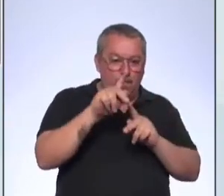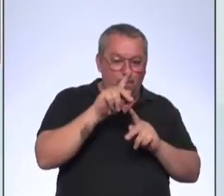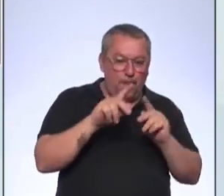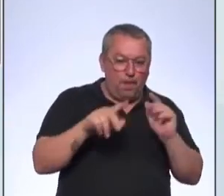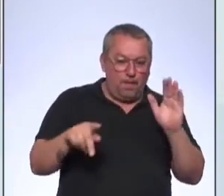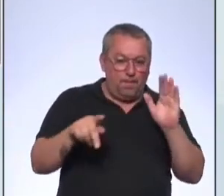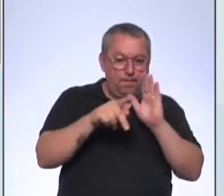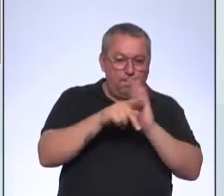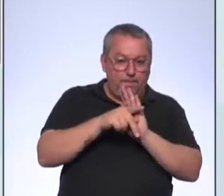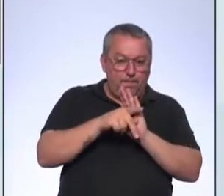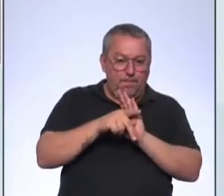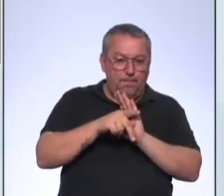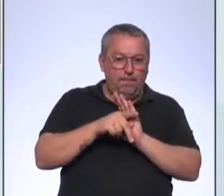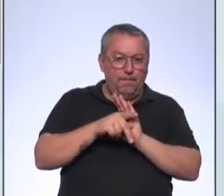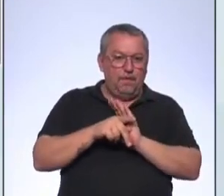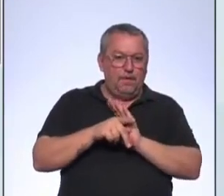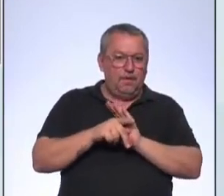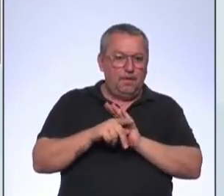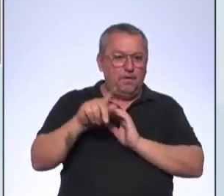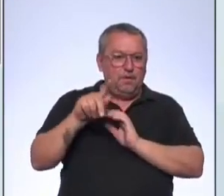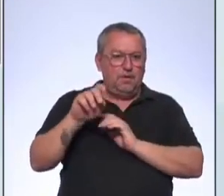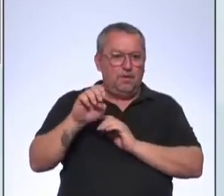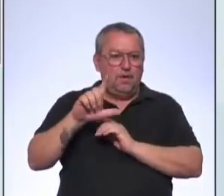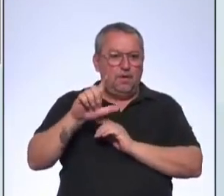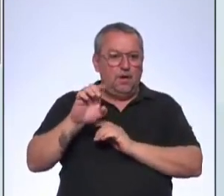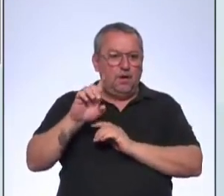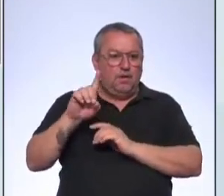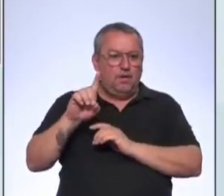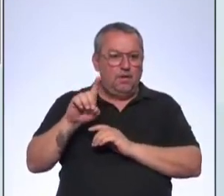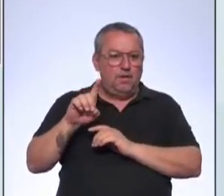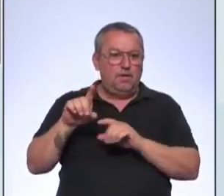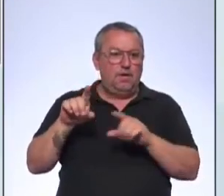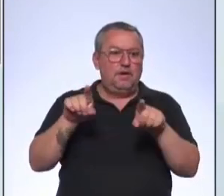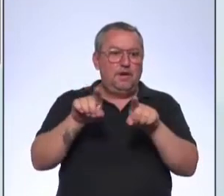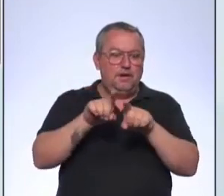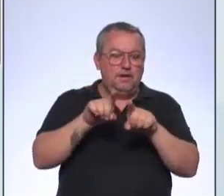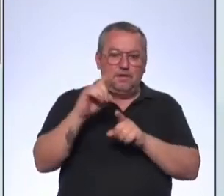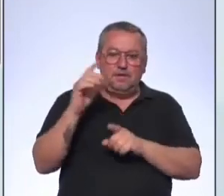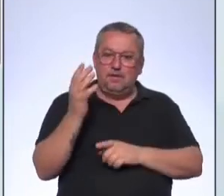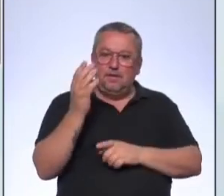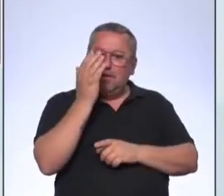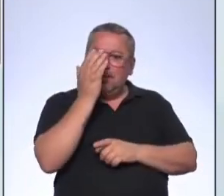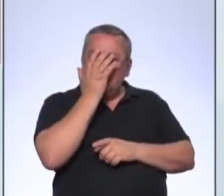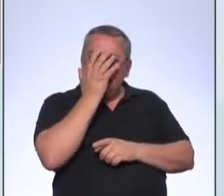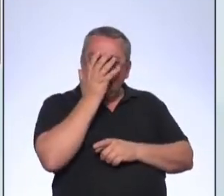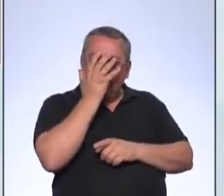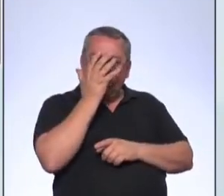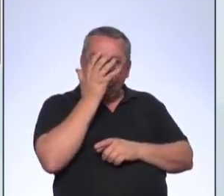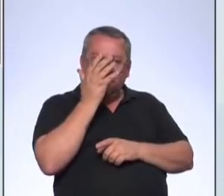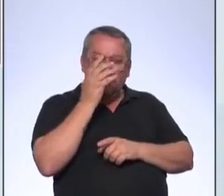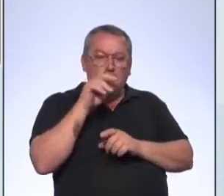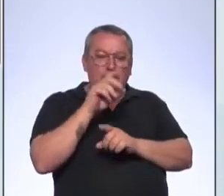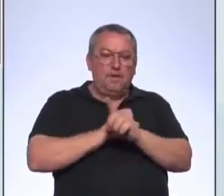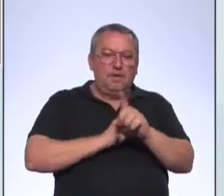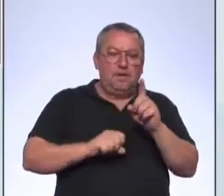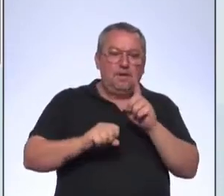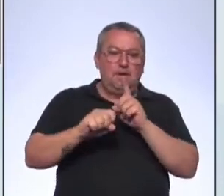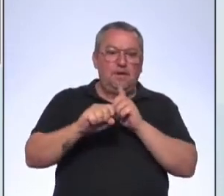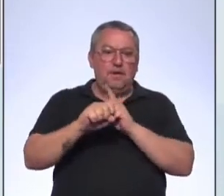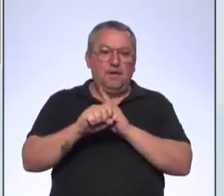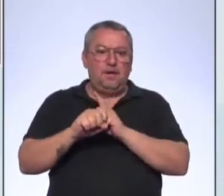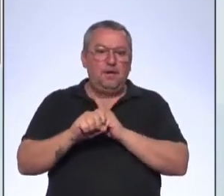sociedade Gelede e a máscara do povo da